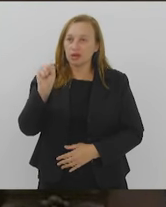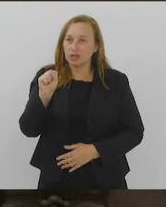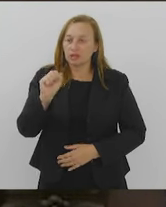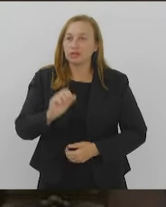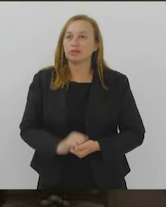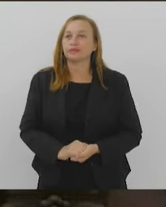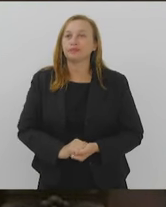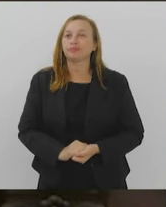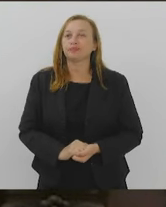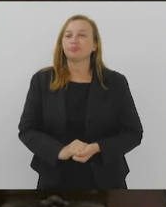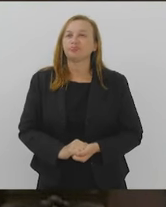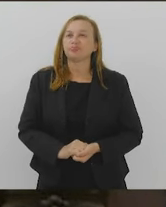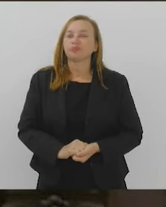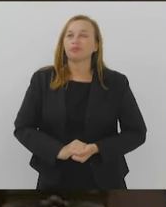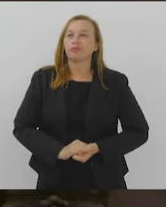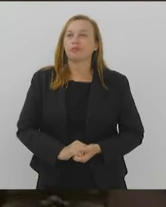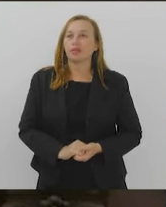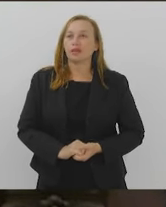São Cristóvão.